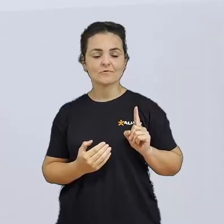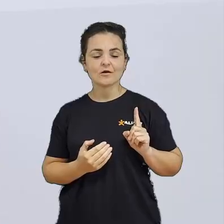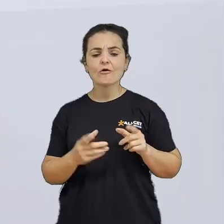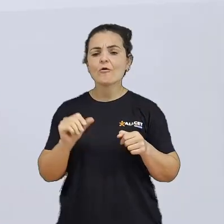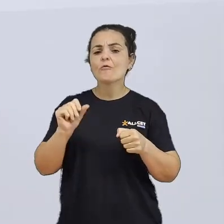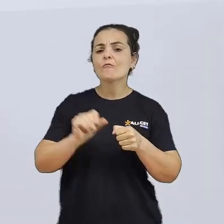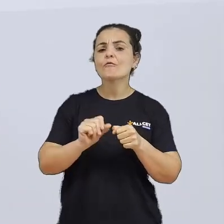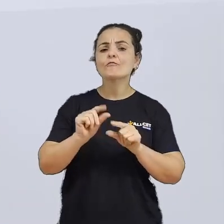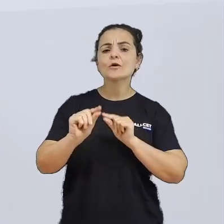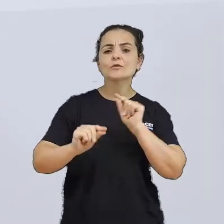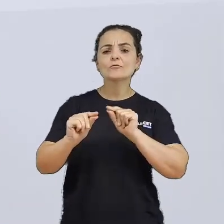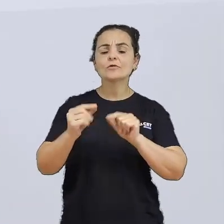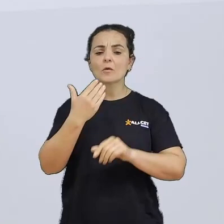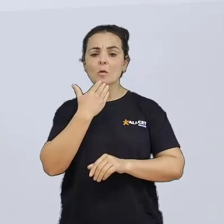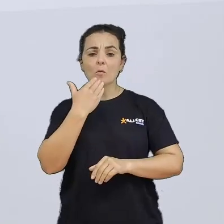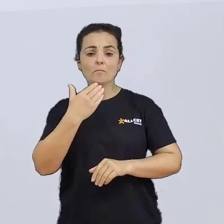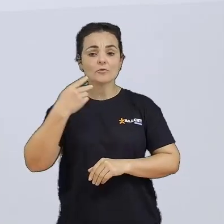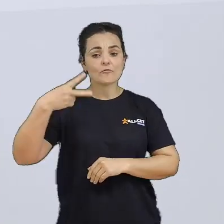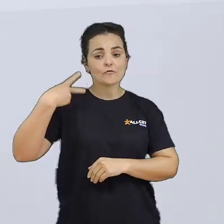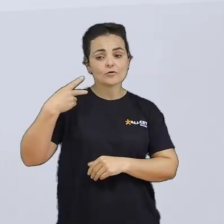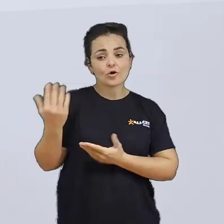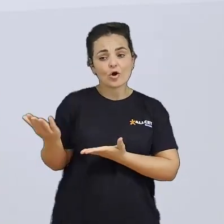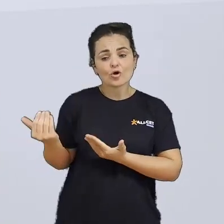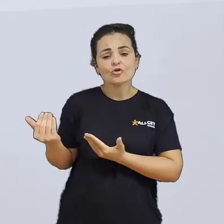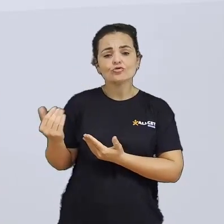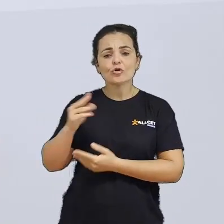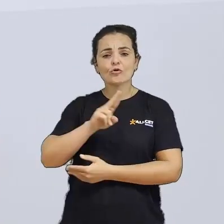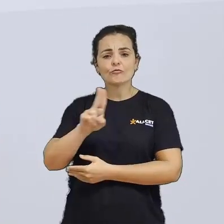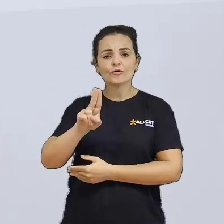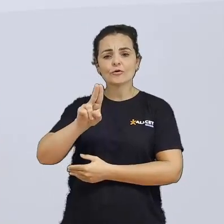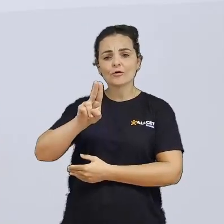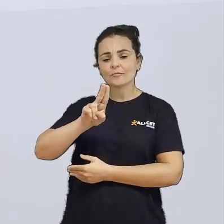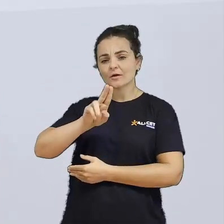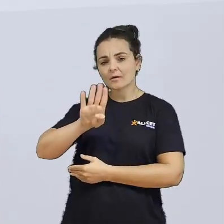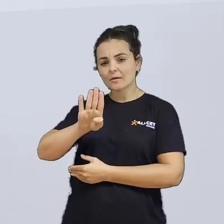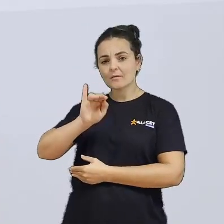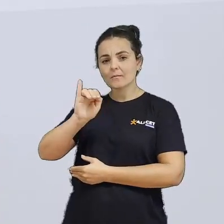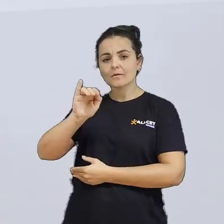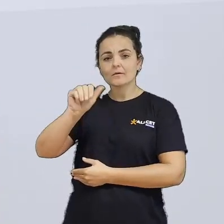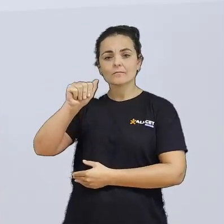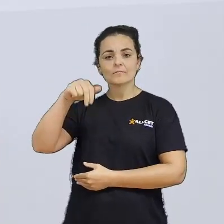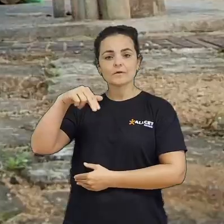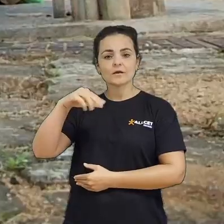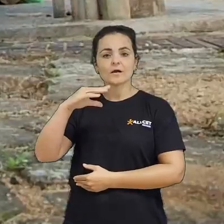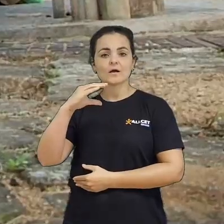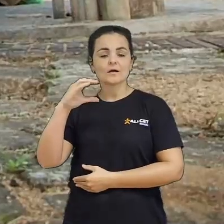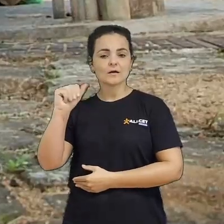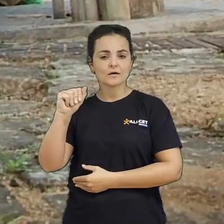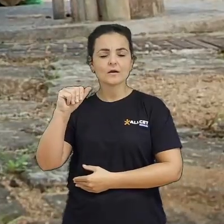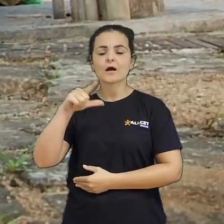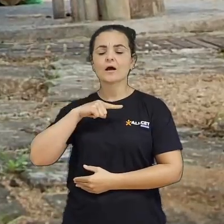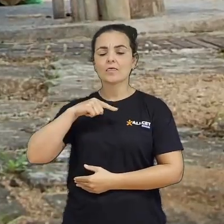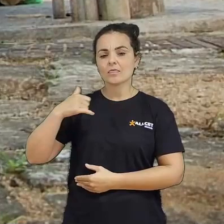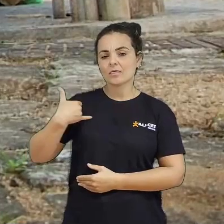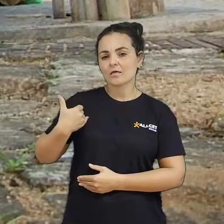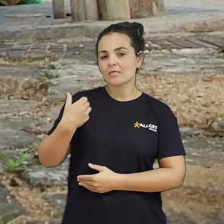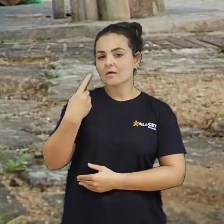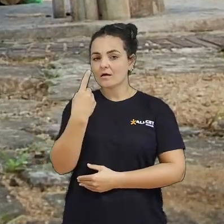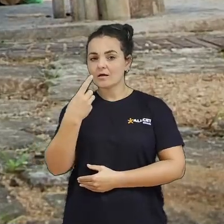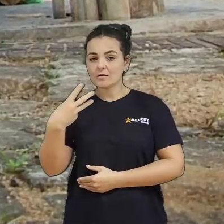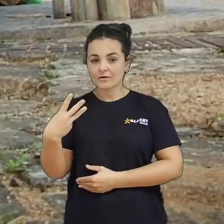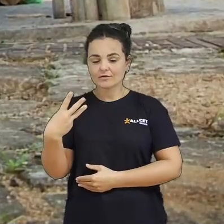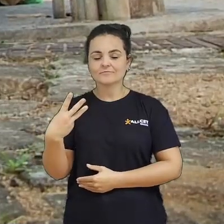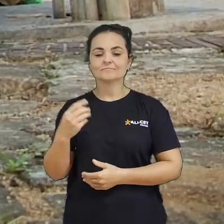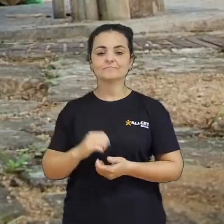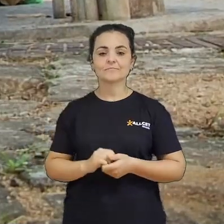foi feita a pedido da vereadora Mirim Bianca ropelato de 13 anos de idade a partir de agora o